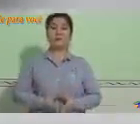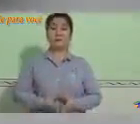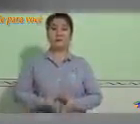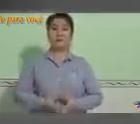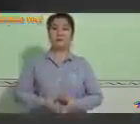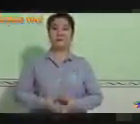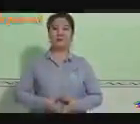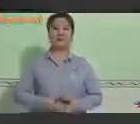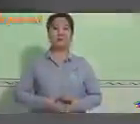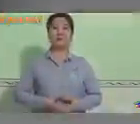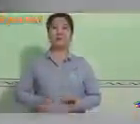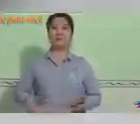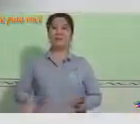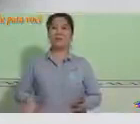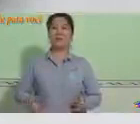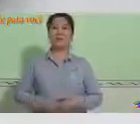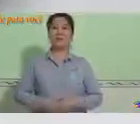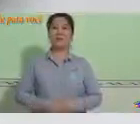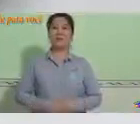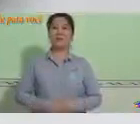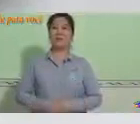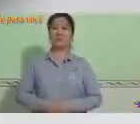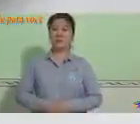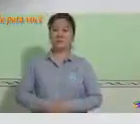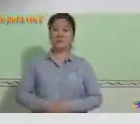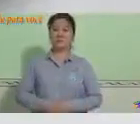leveduras, iniciamos o processo de fermentação.